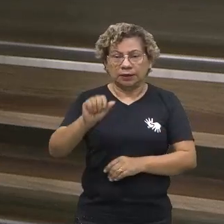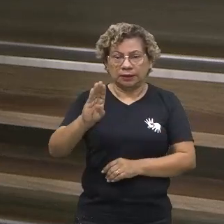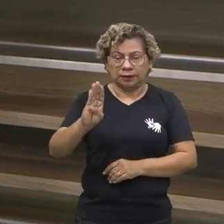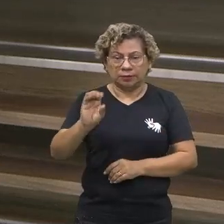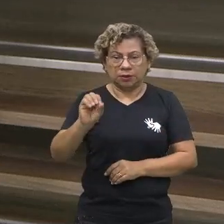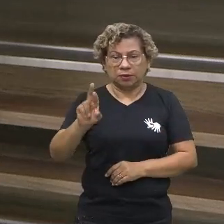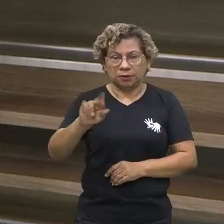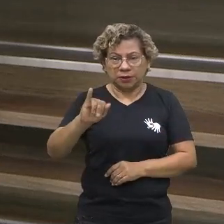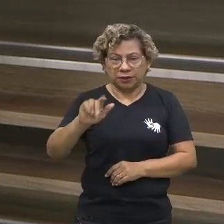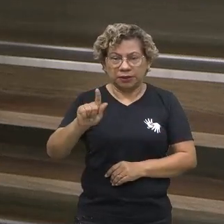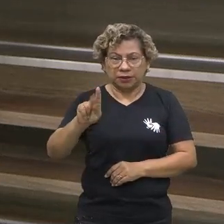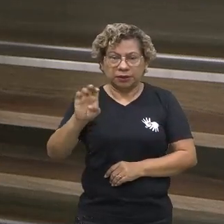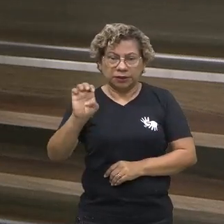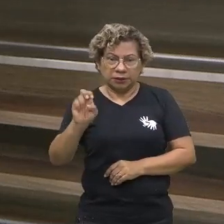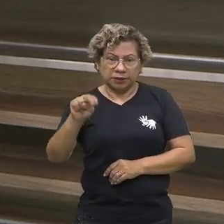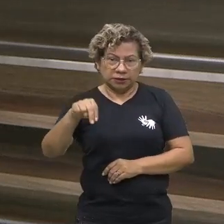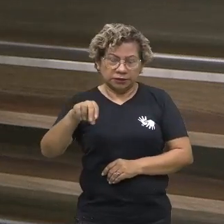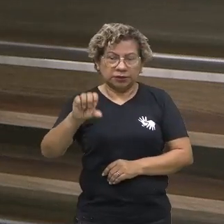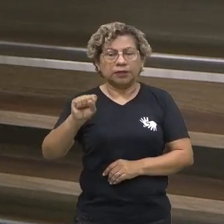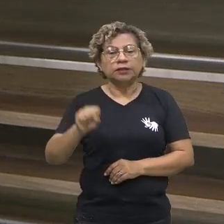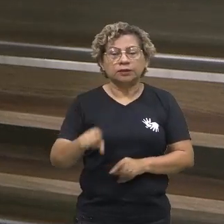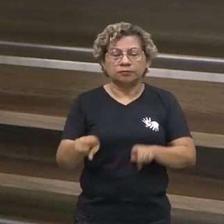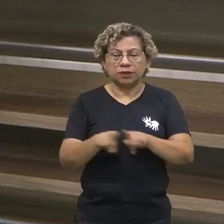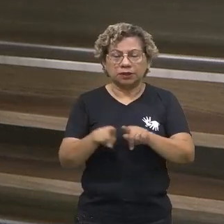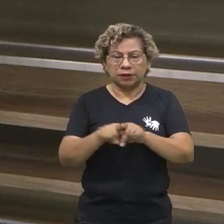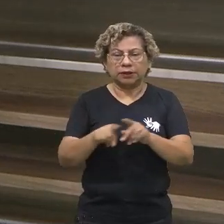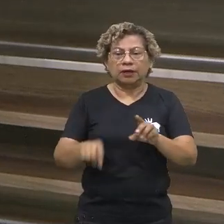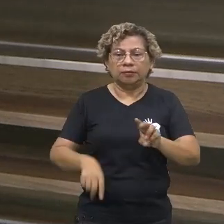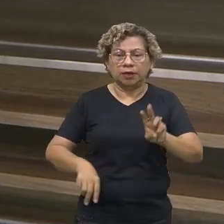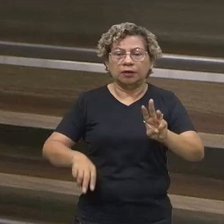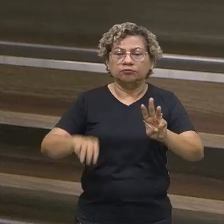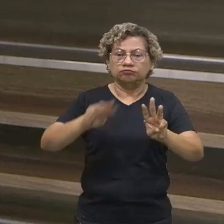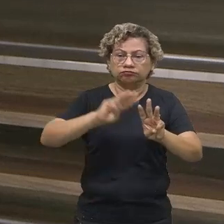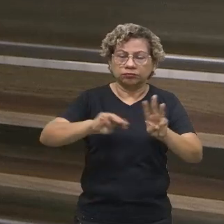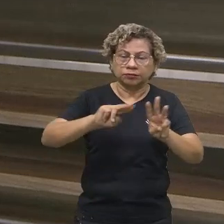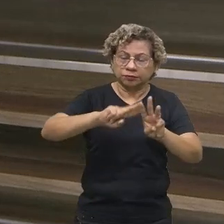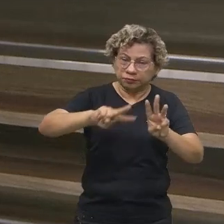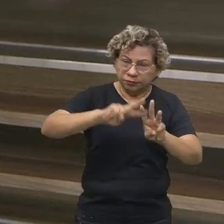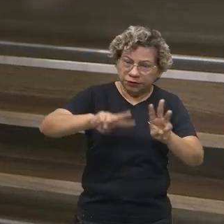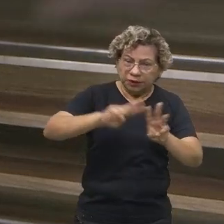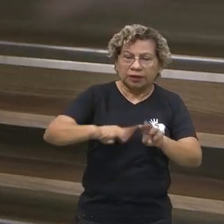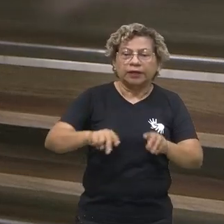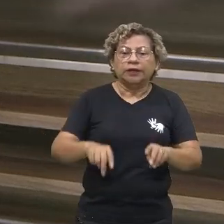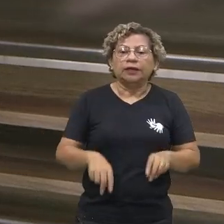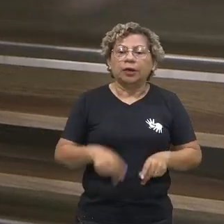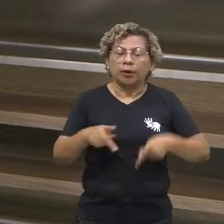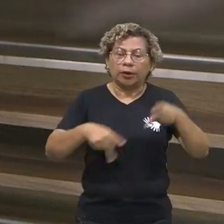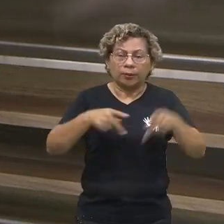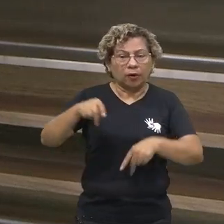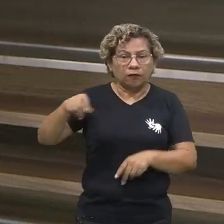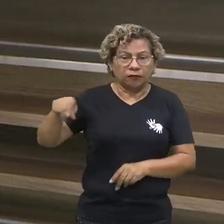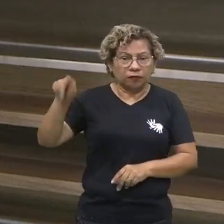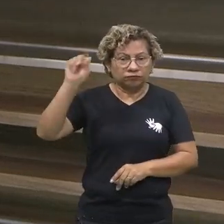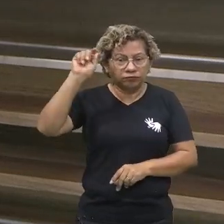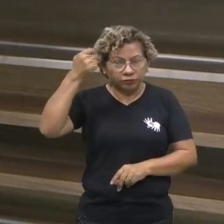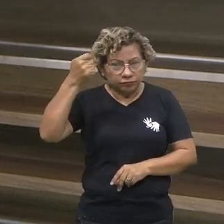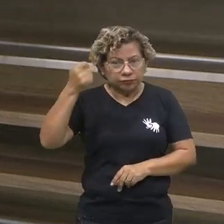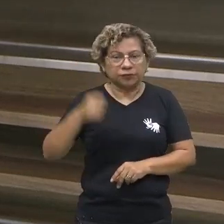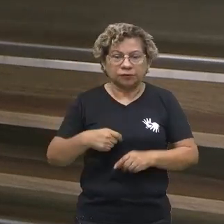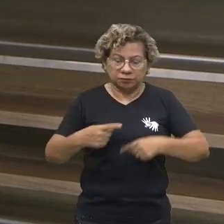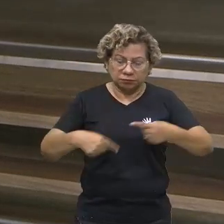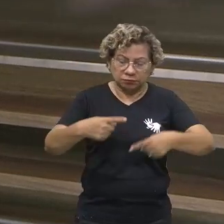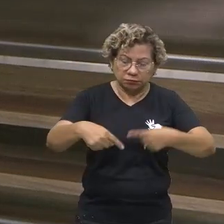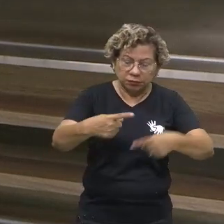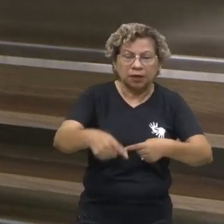os africanos e os indígenas, eles mantêm a tradição de passar oralmente para o seu povo,